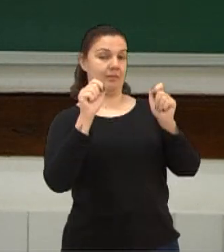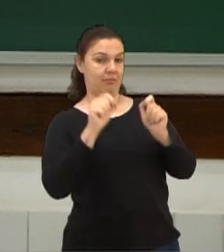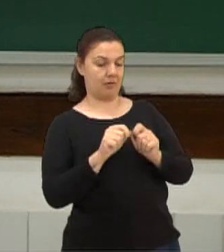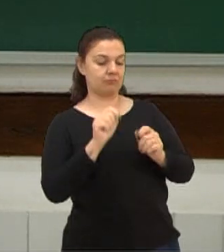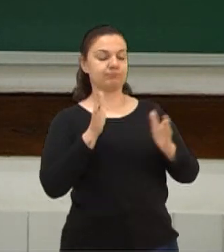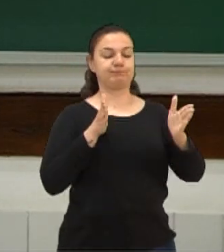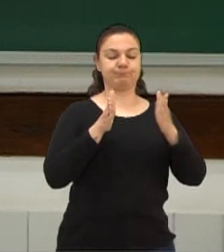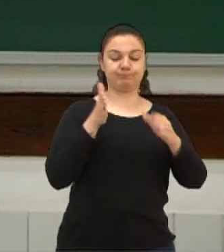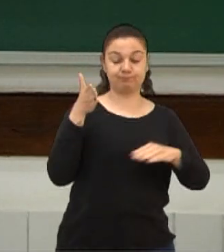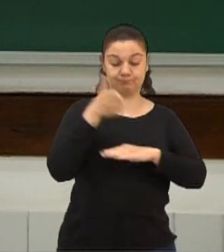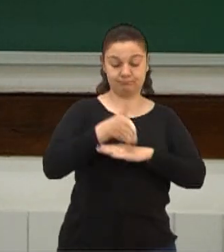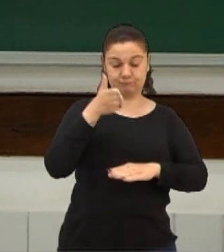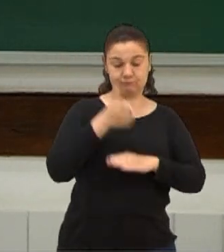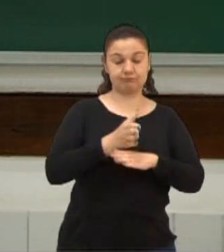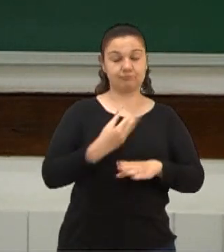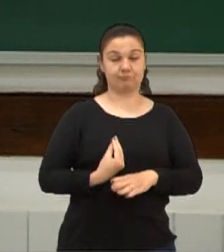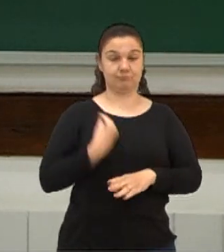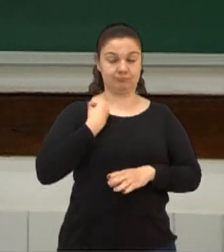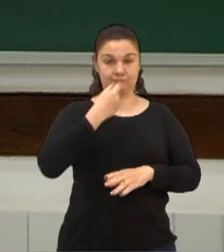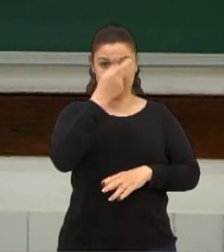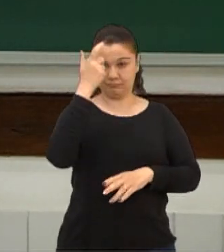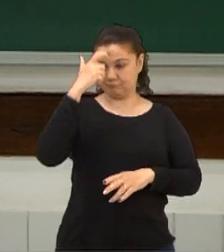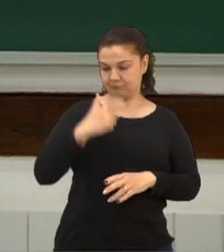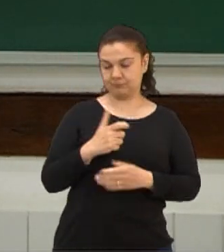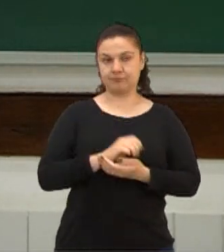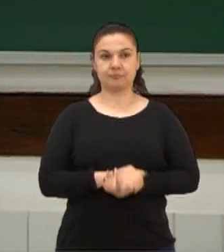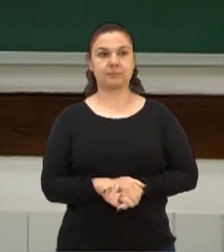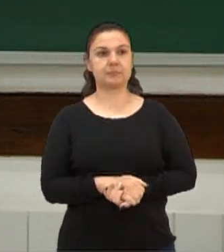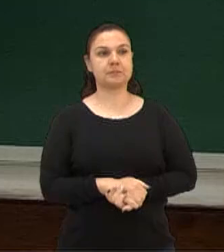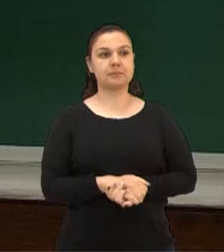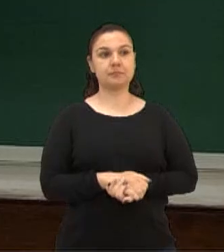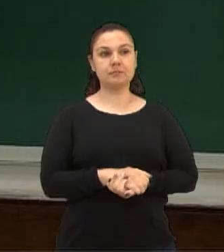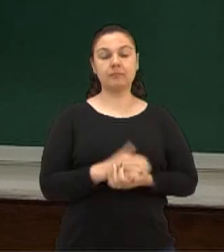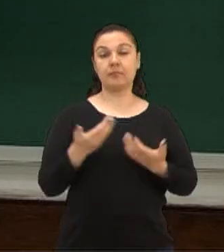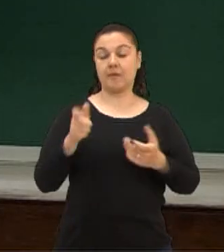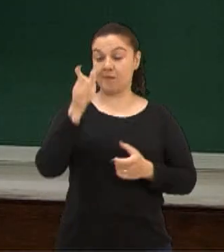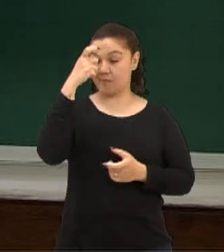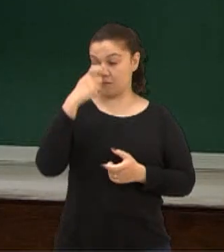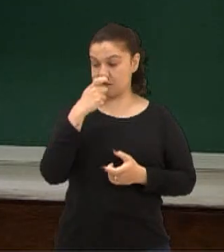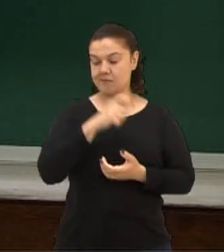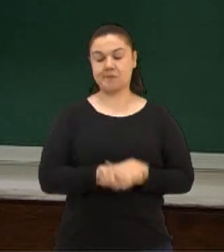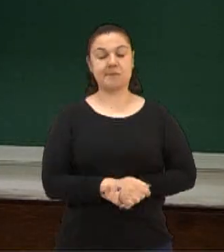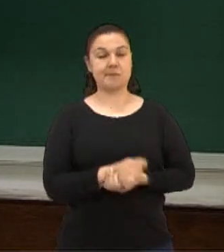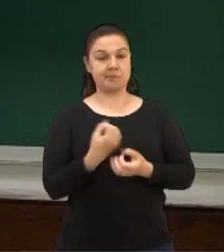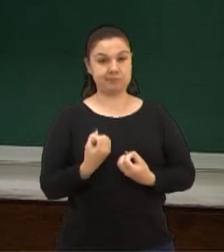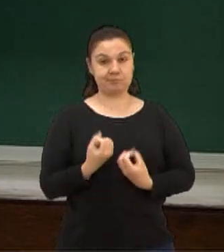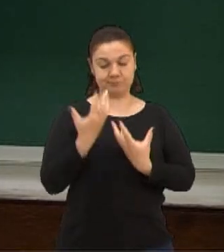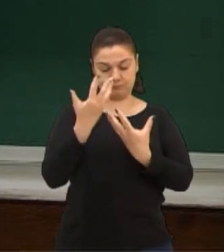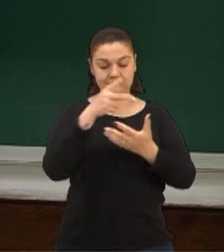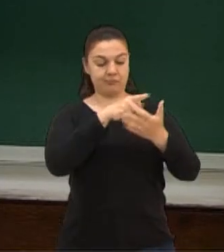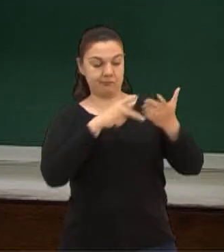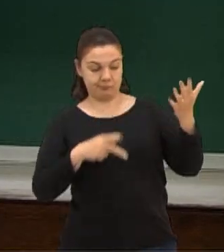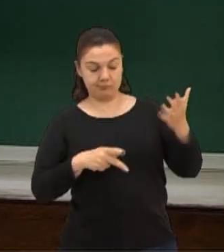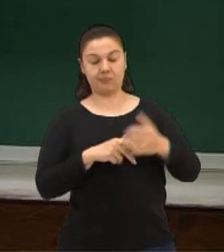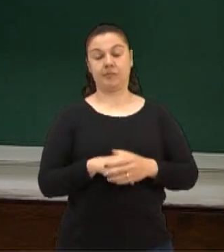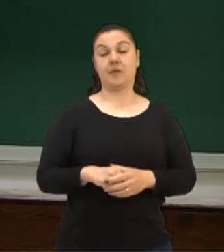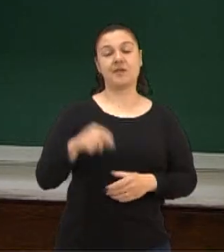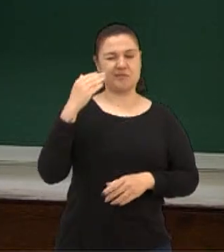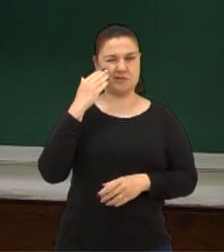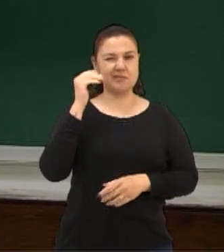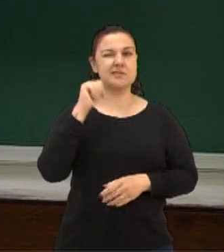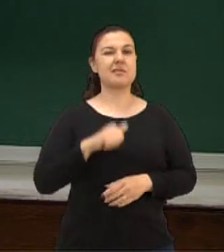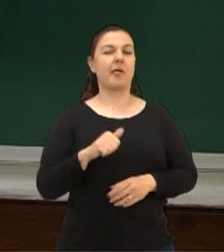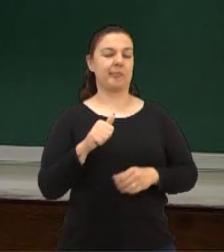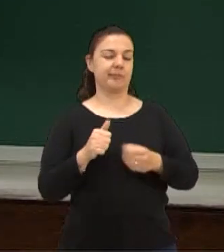ali interferir na vida do eu lírico, desse sujeito lírico. E realmente a gente sabe que o tempo